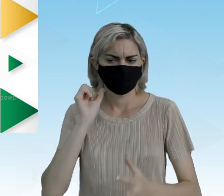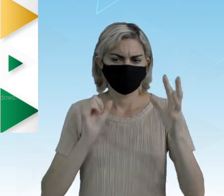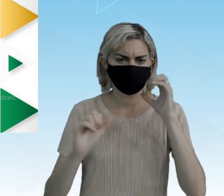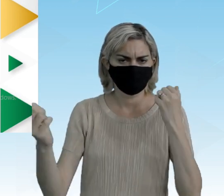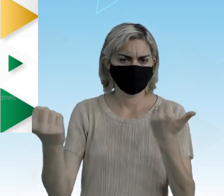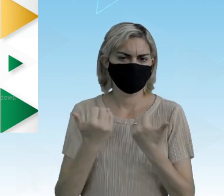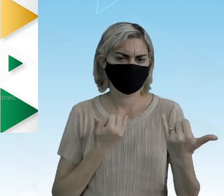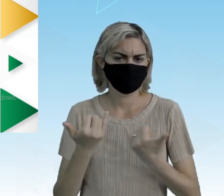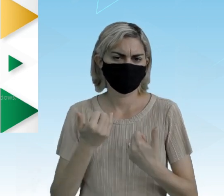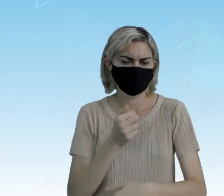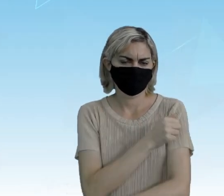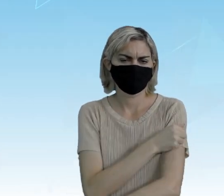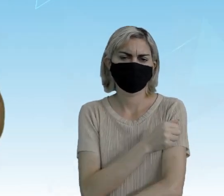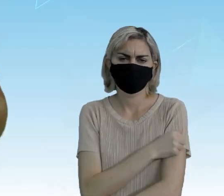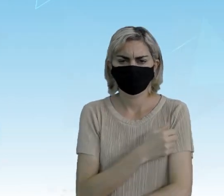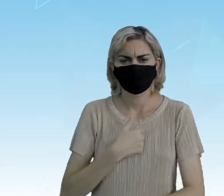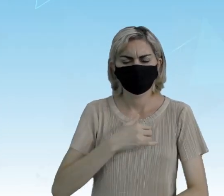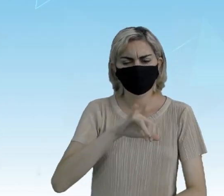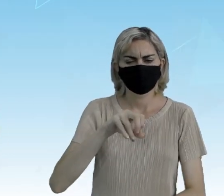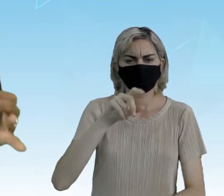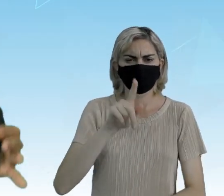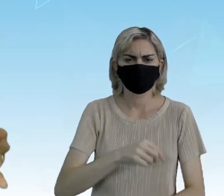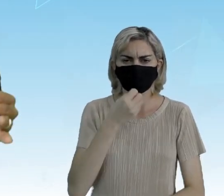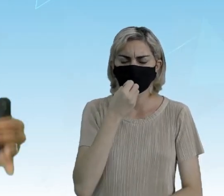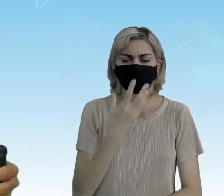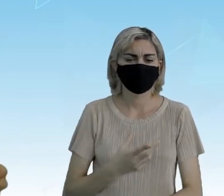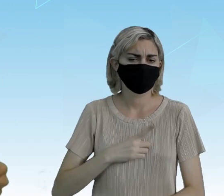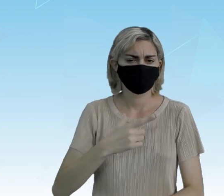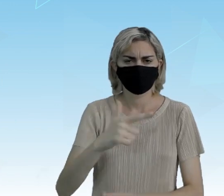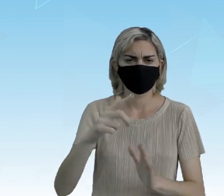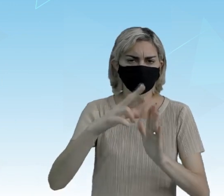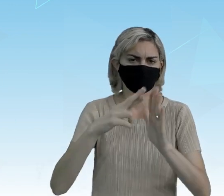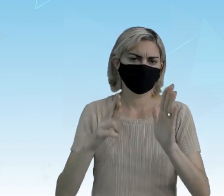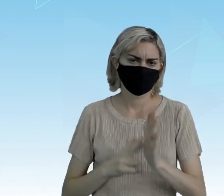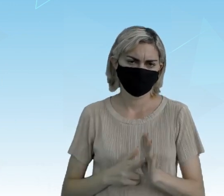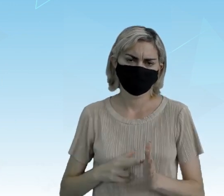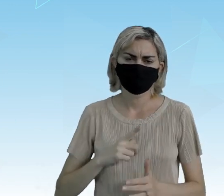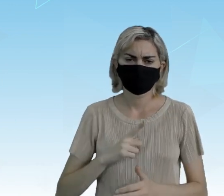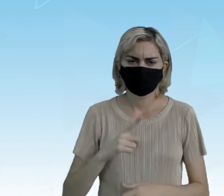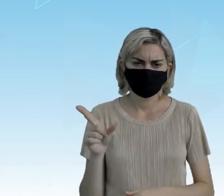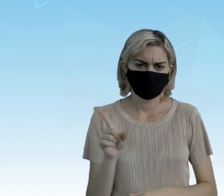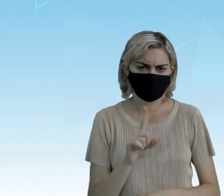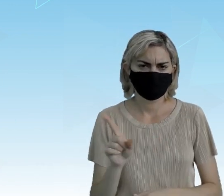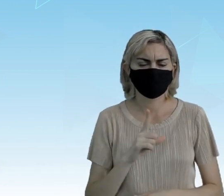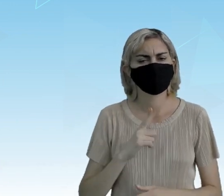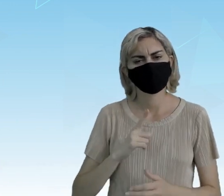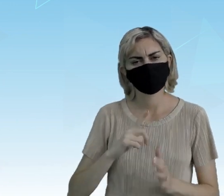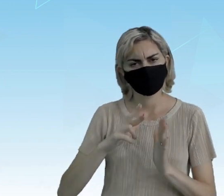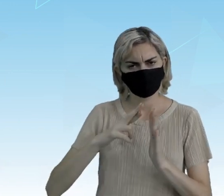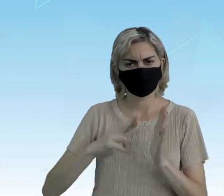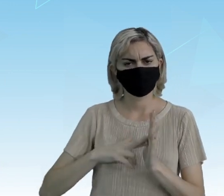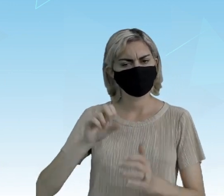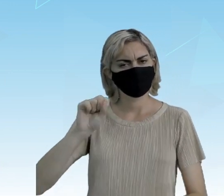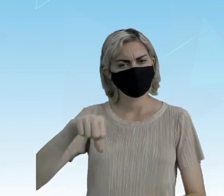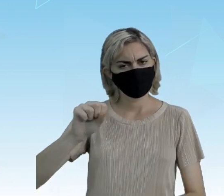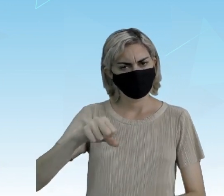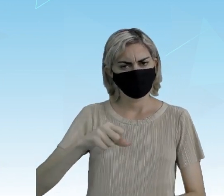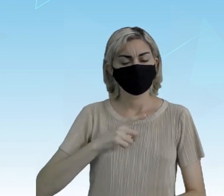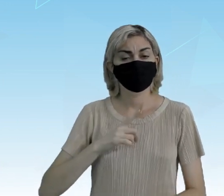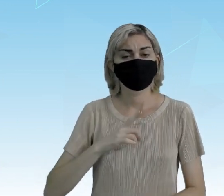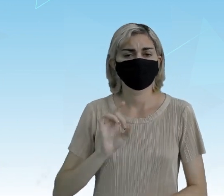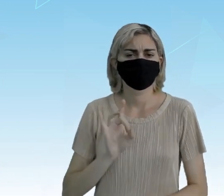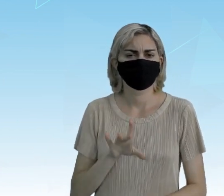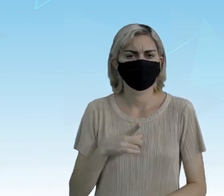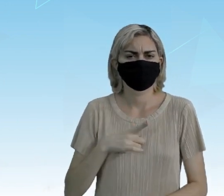alunos, professora, jogo é muito bom, porque o jogo não tem regra. Tem regra sim, tá? Só